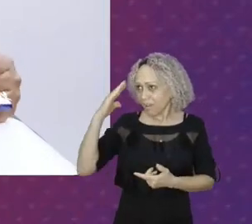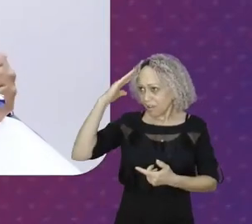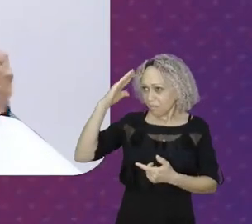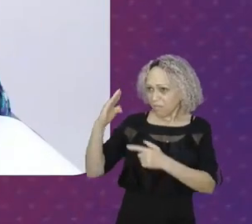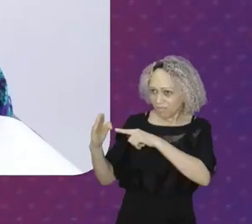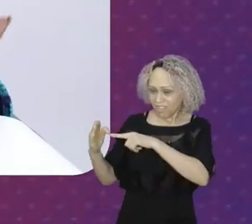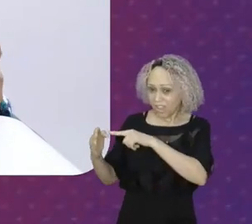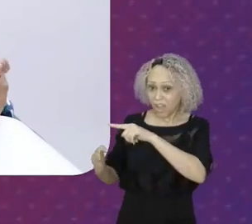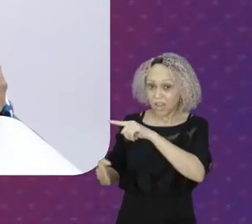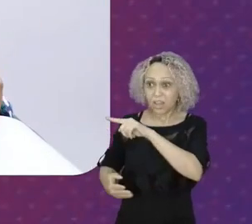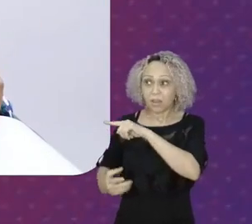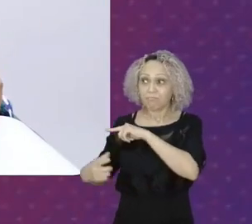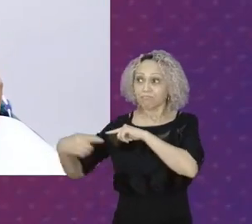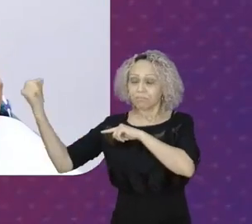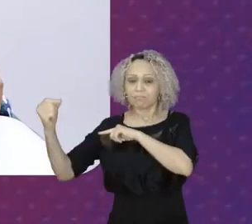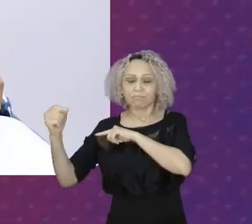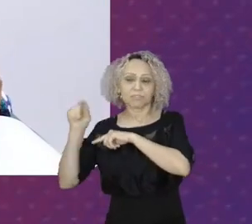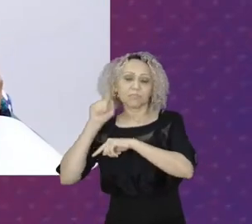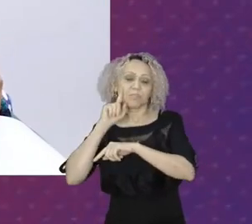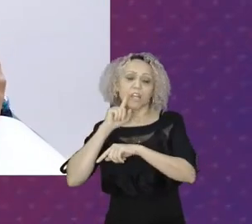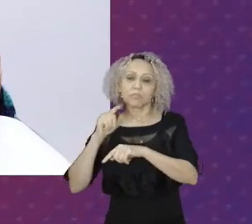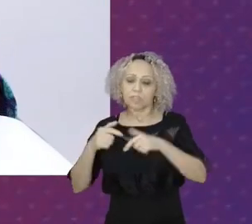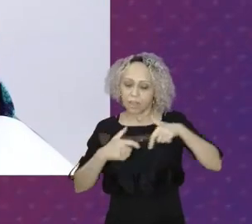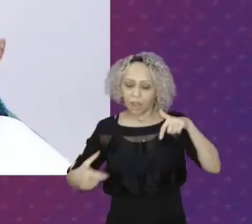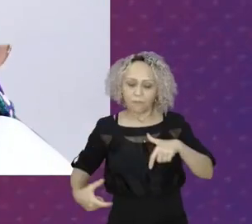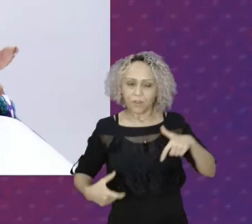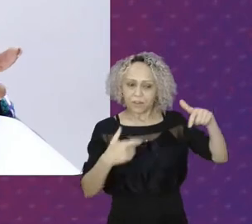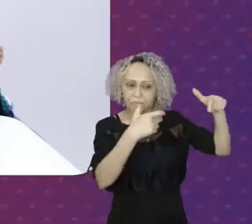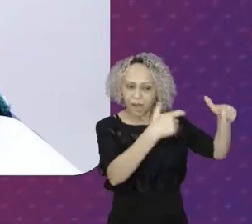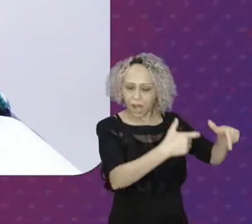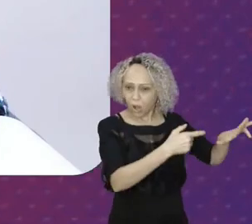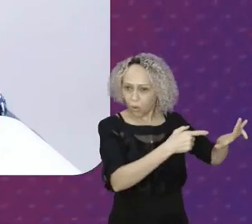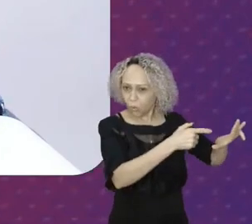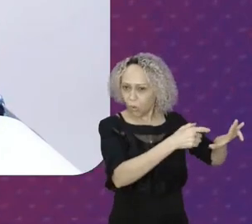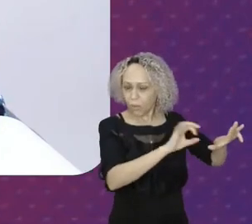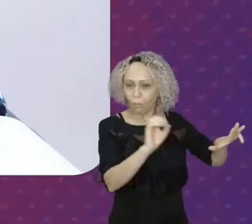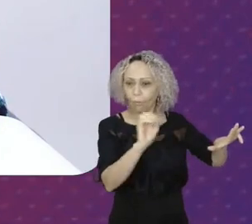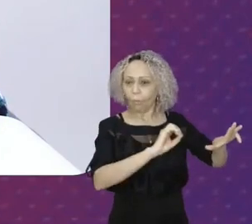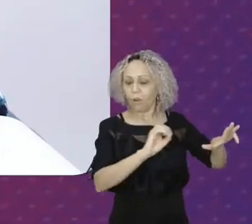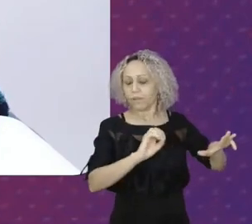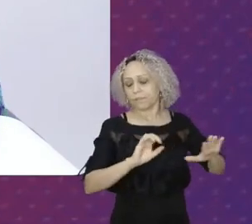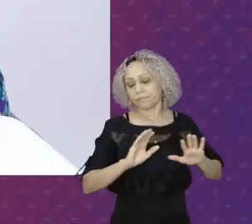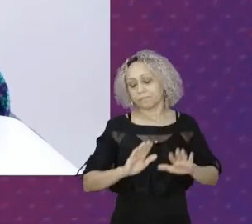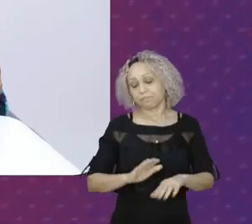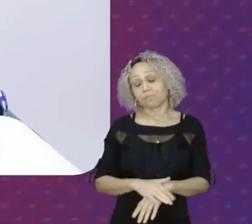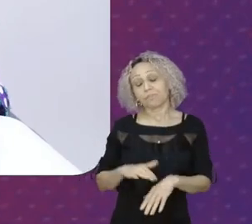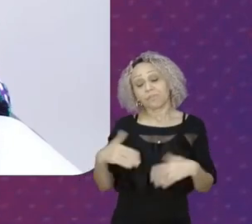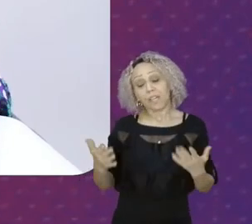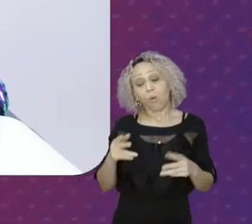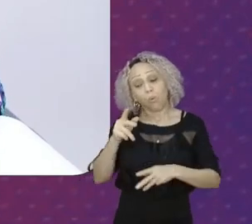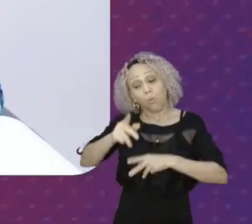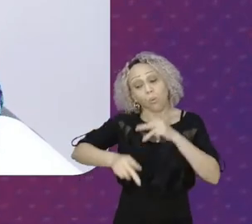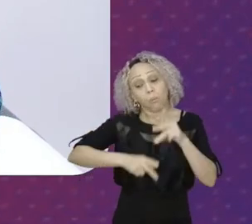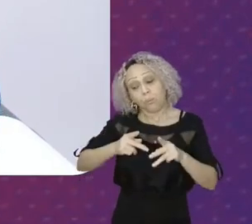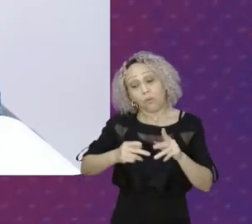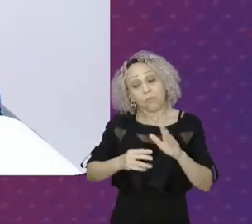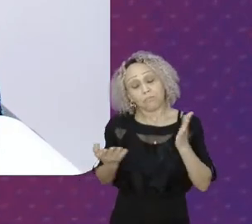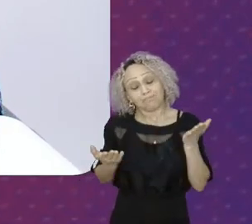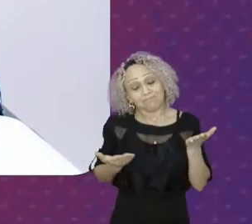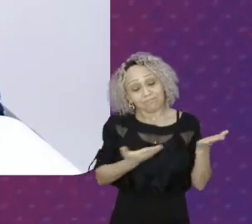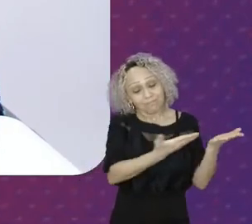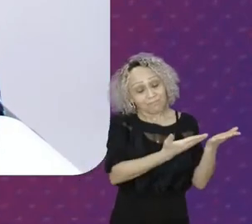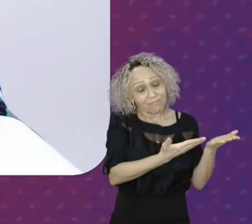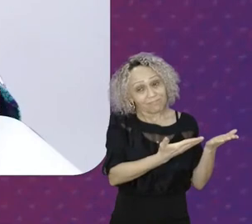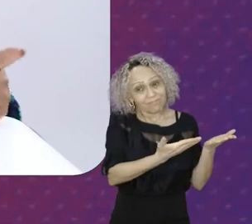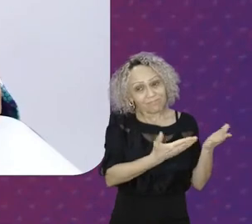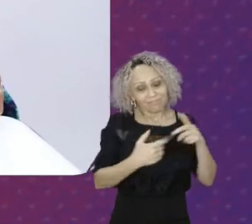E chegue que resolva a vida, né? E que seja uma política que não chegue de forma assistencial,